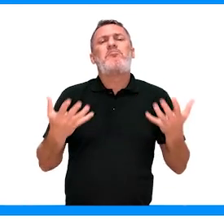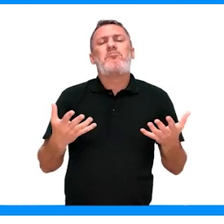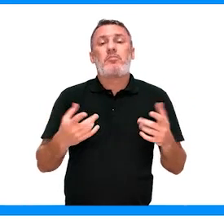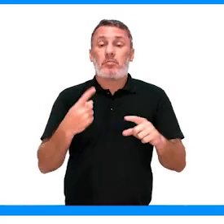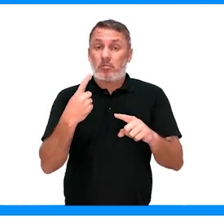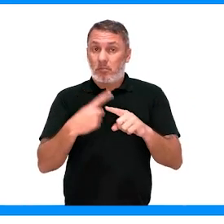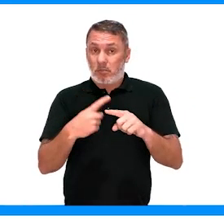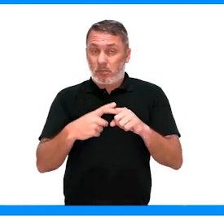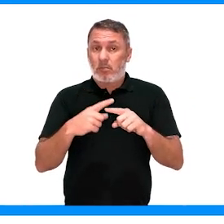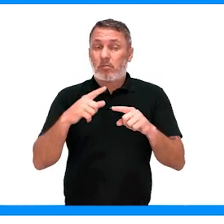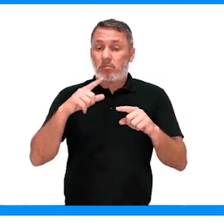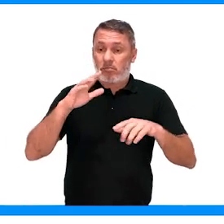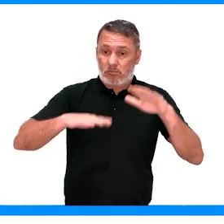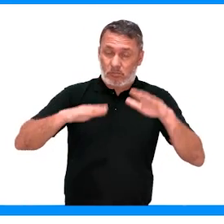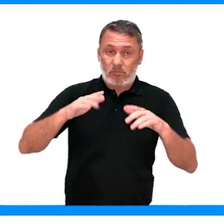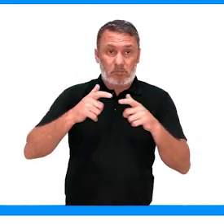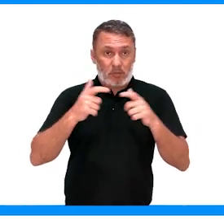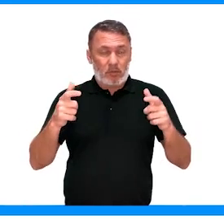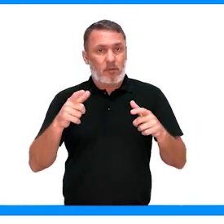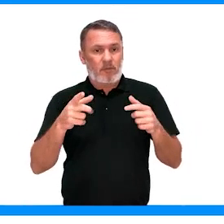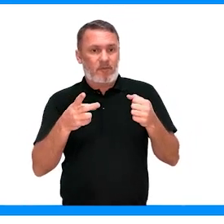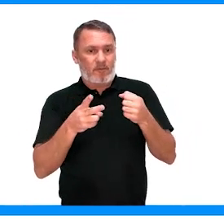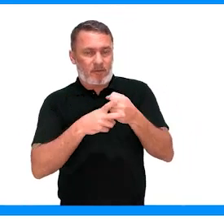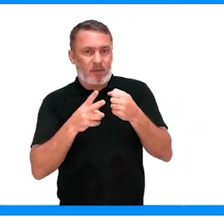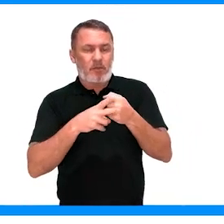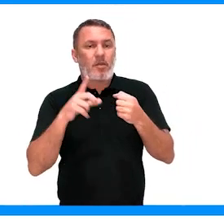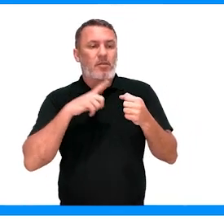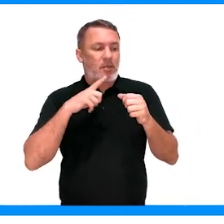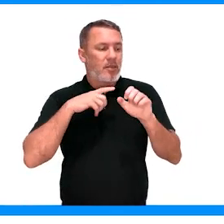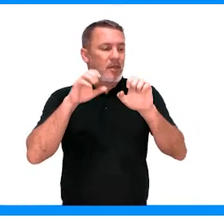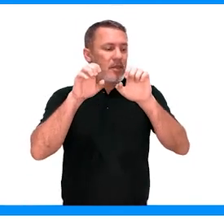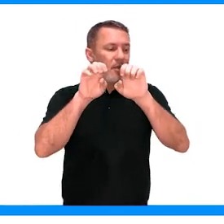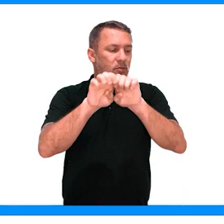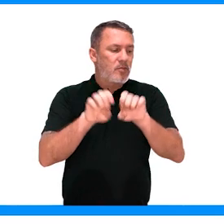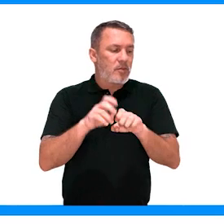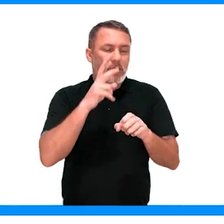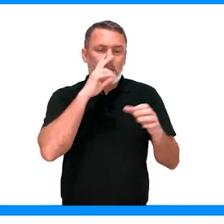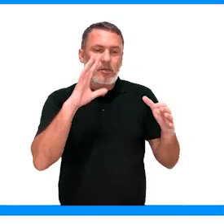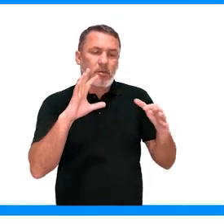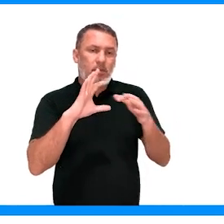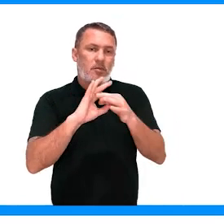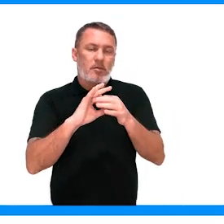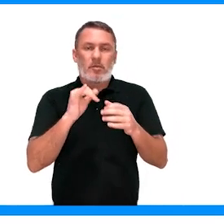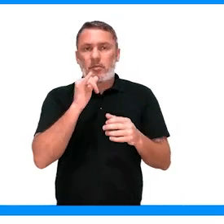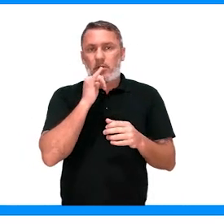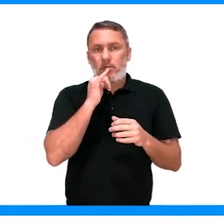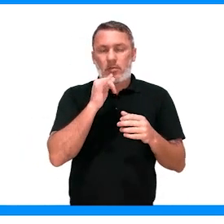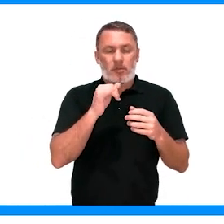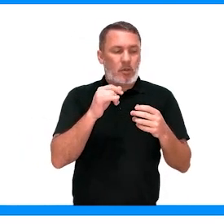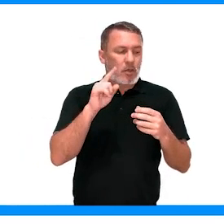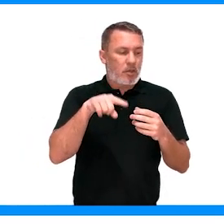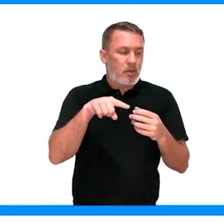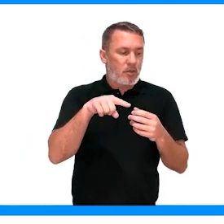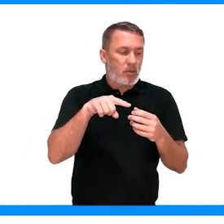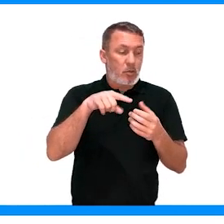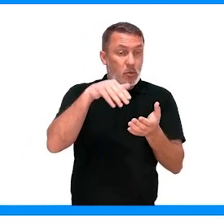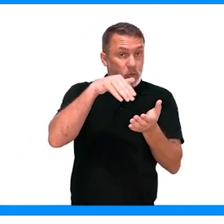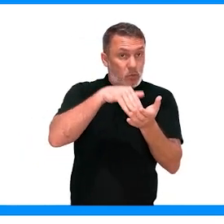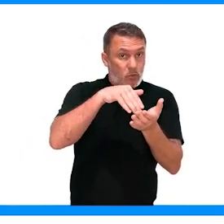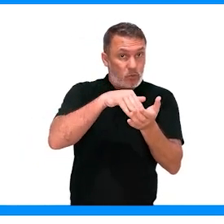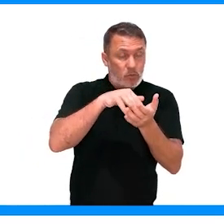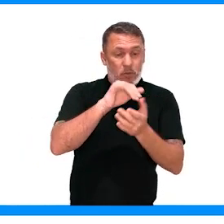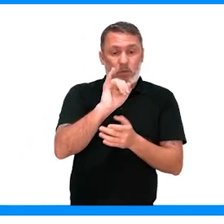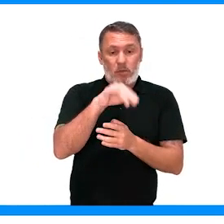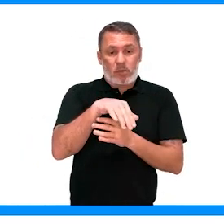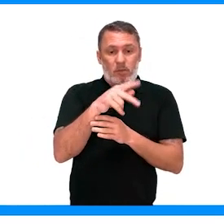Por quê? Porque muitas vezes um verbo está estruturado em outro. Por exemplo, o imperativo, nós vamos ver que